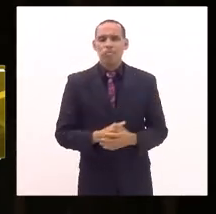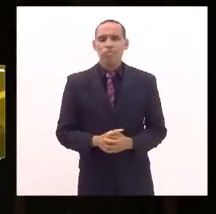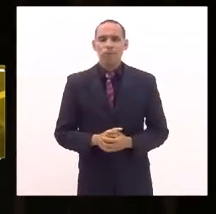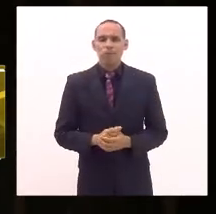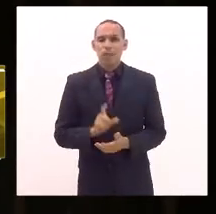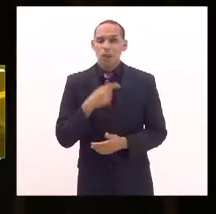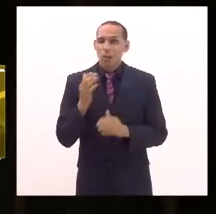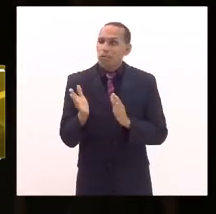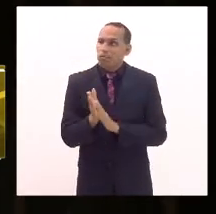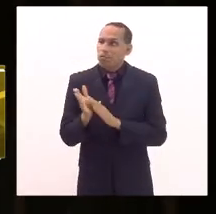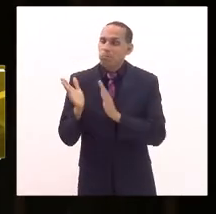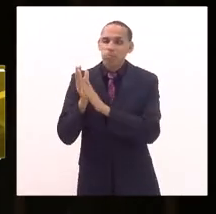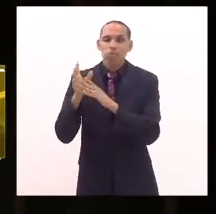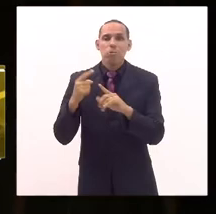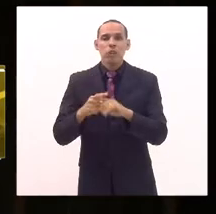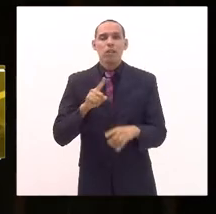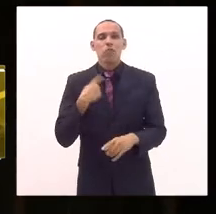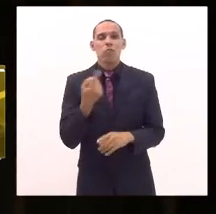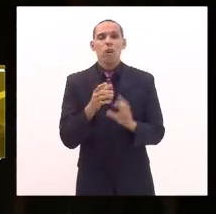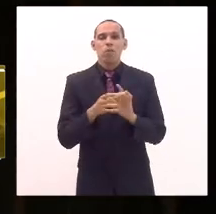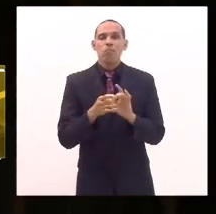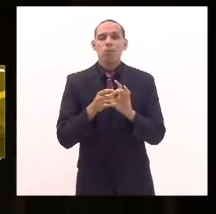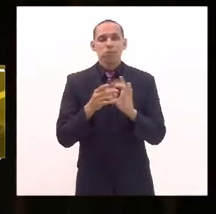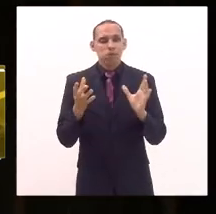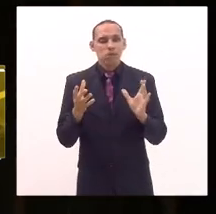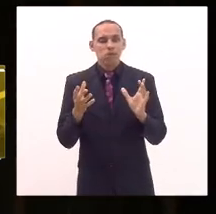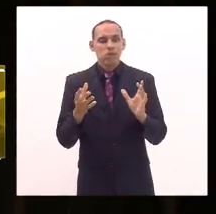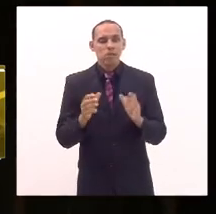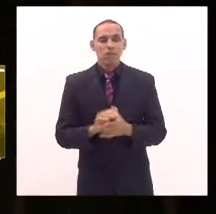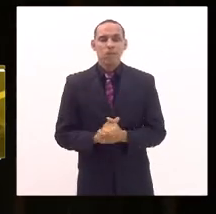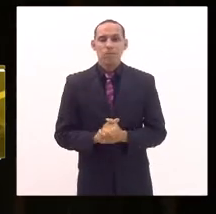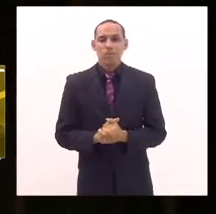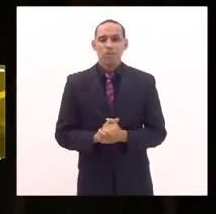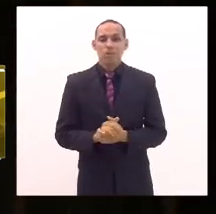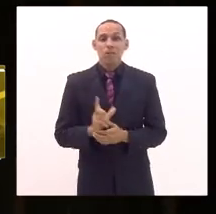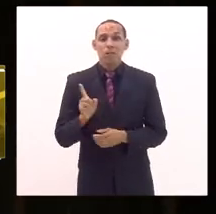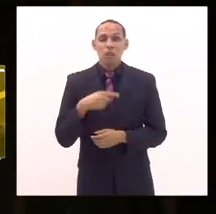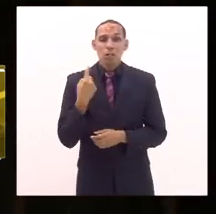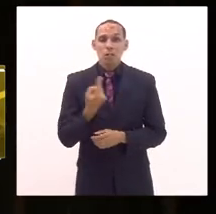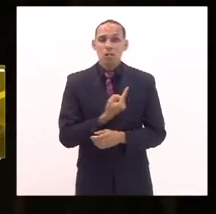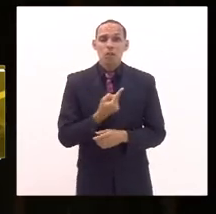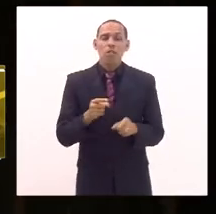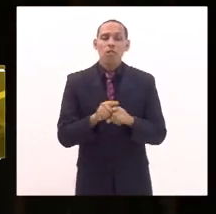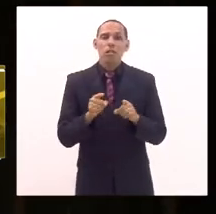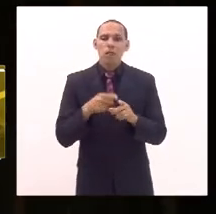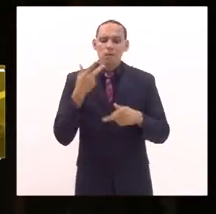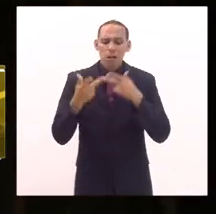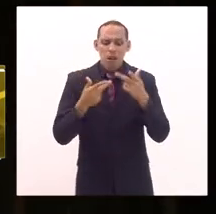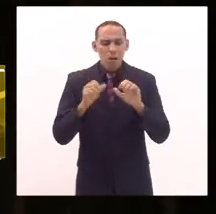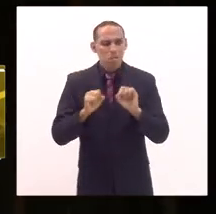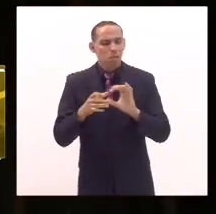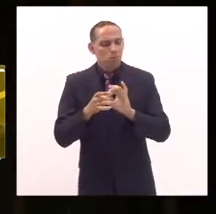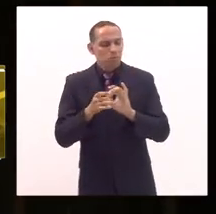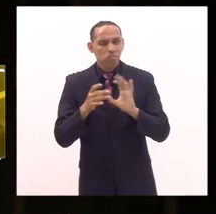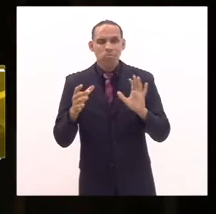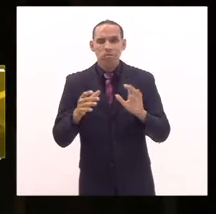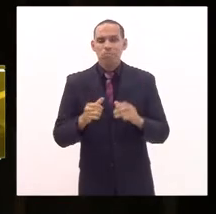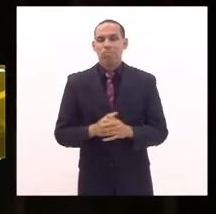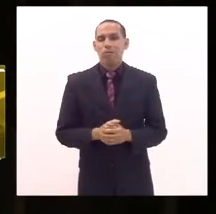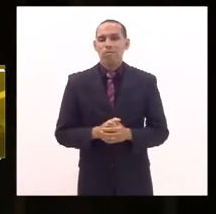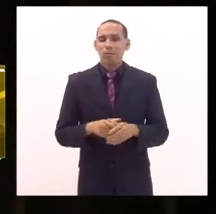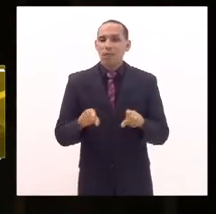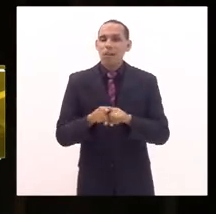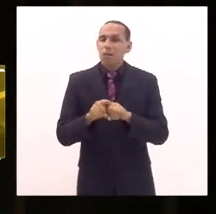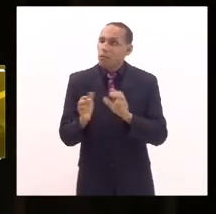louvamos a Deus pela liberdade de culto, louvamos a Deus pela liberdade de expressão e louvamos a Deus